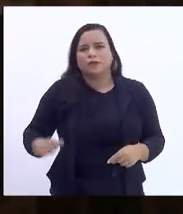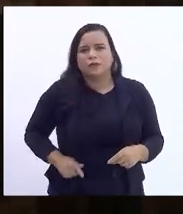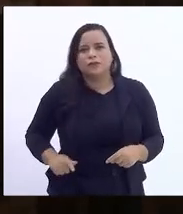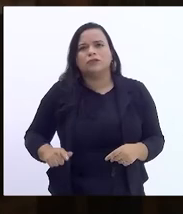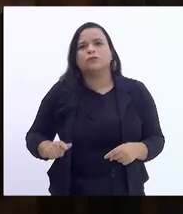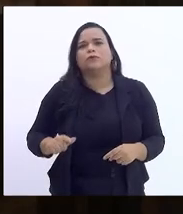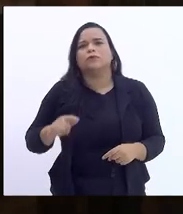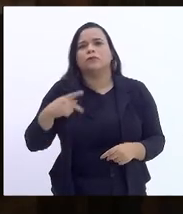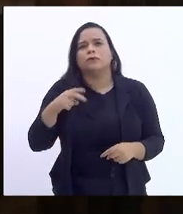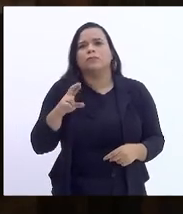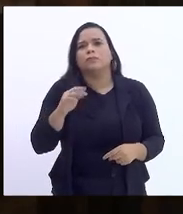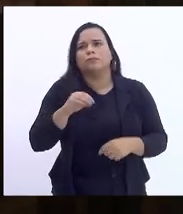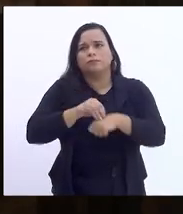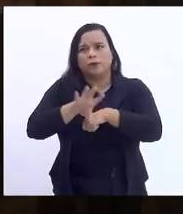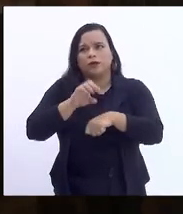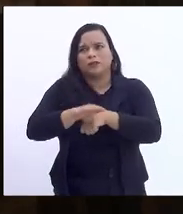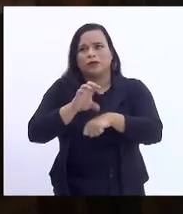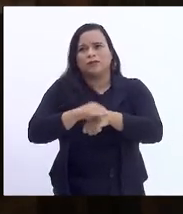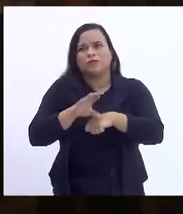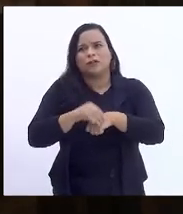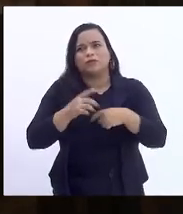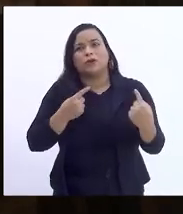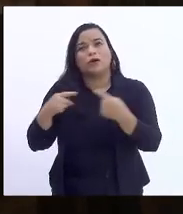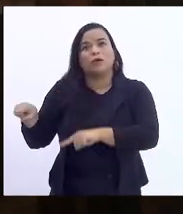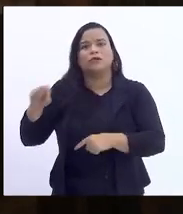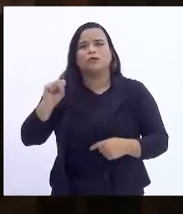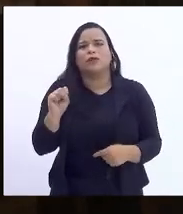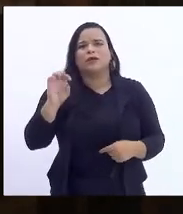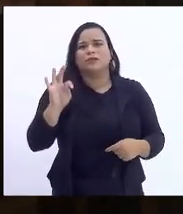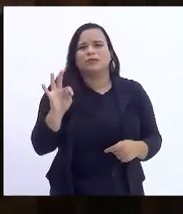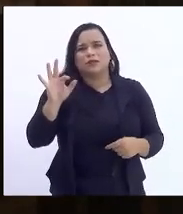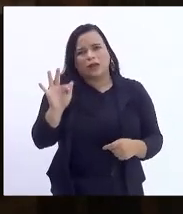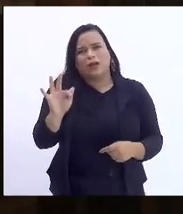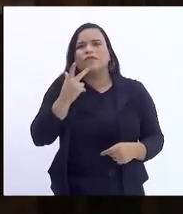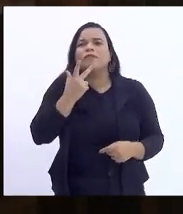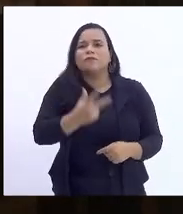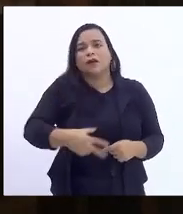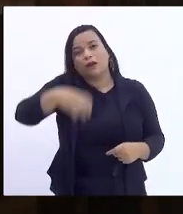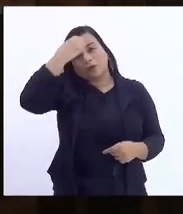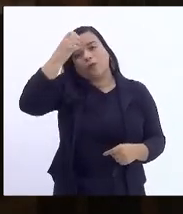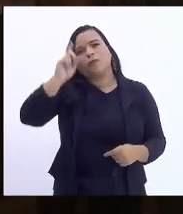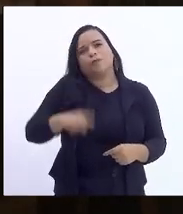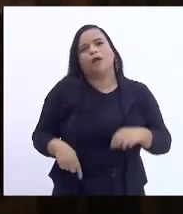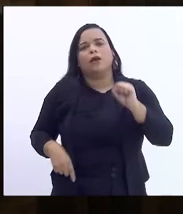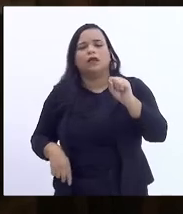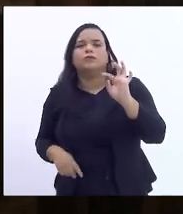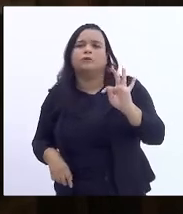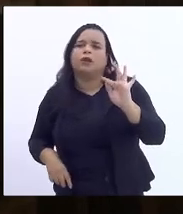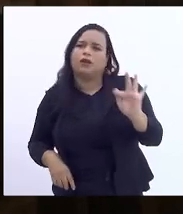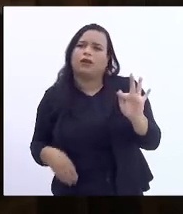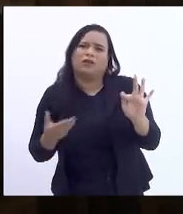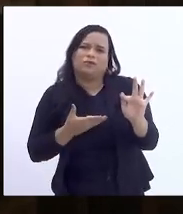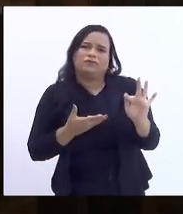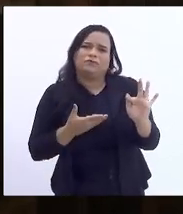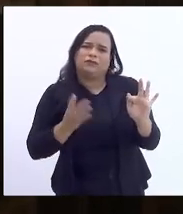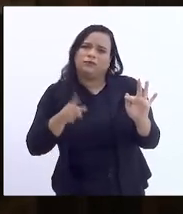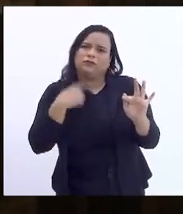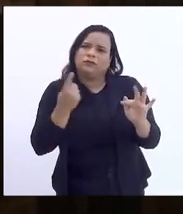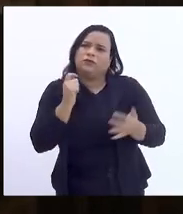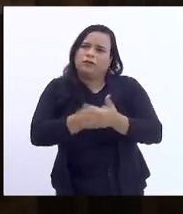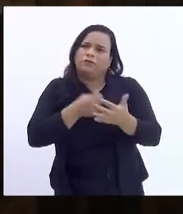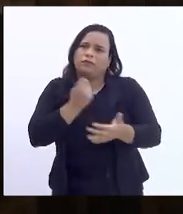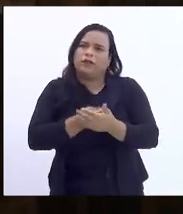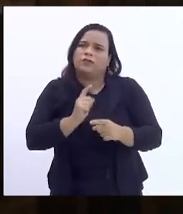para concluir por favor PF e diz que a culpa da chacina é do STF então eles estão fazendo esse enfrentamento